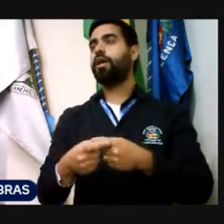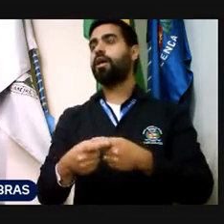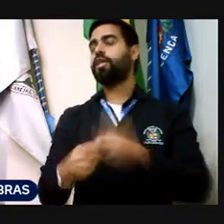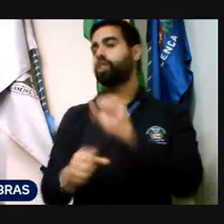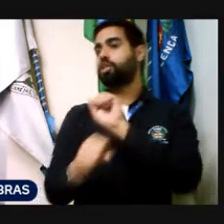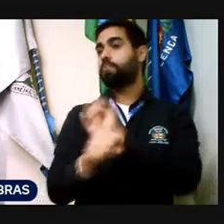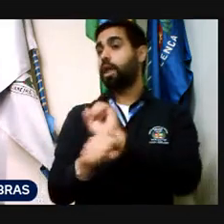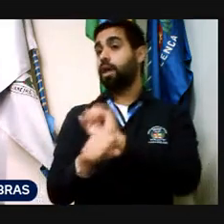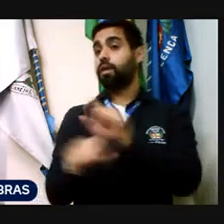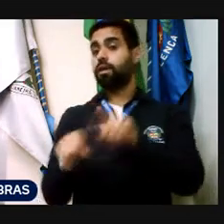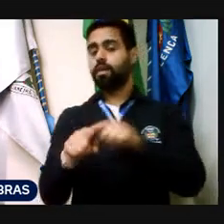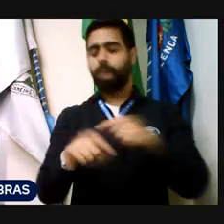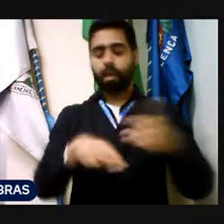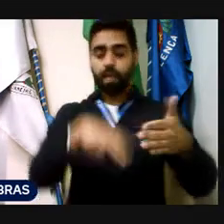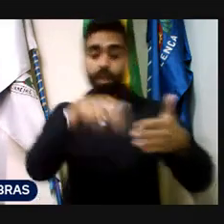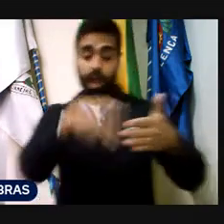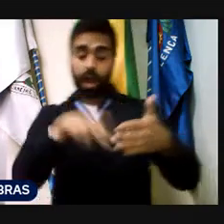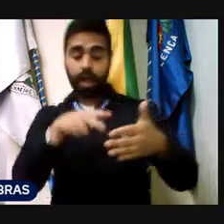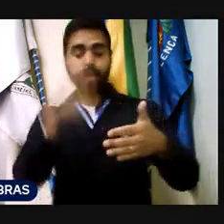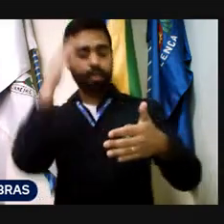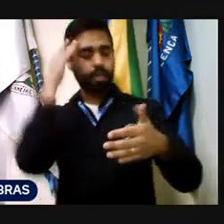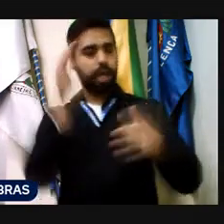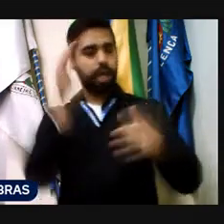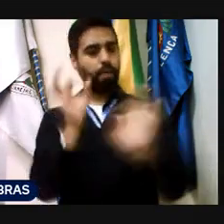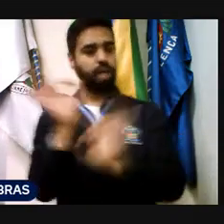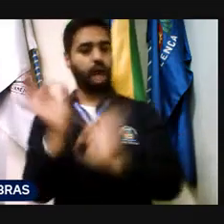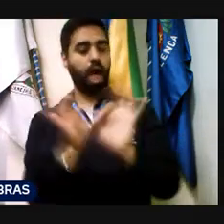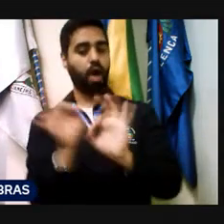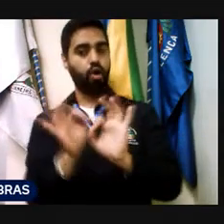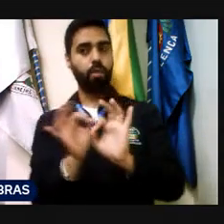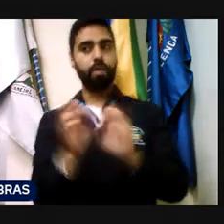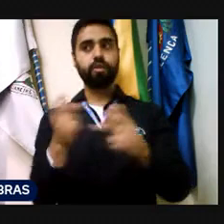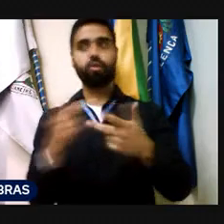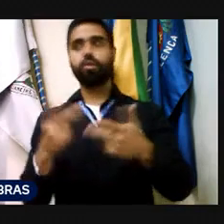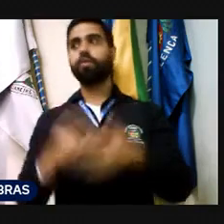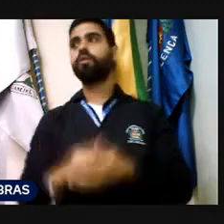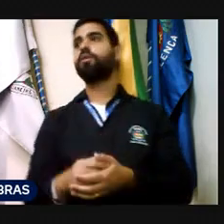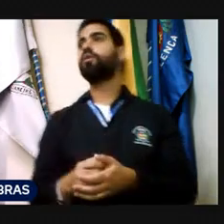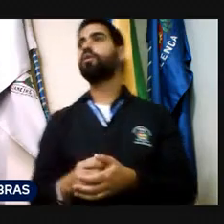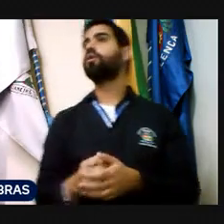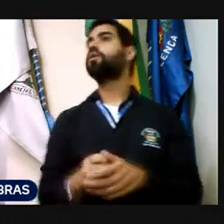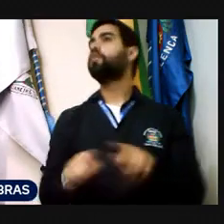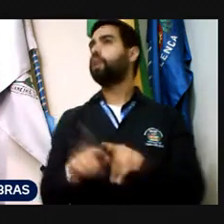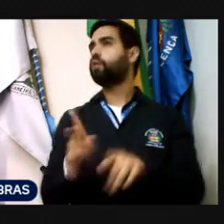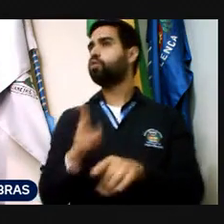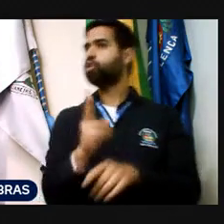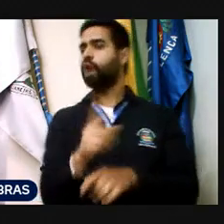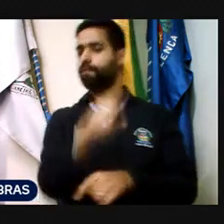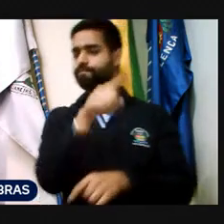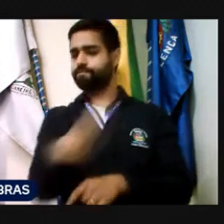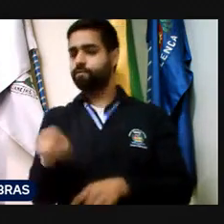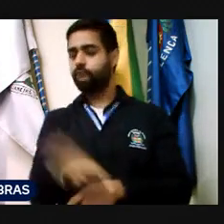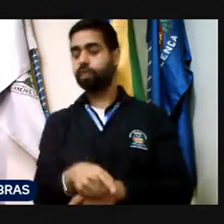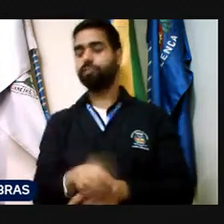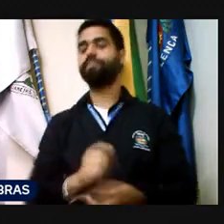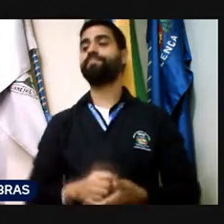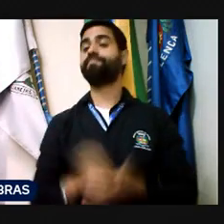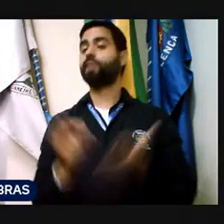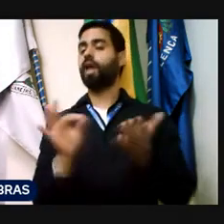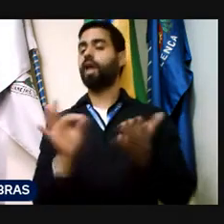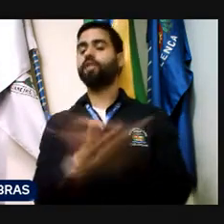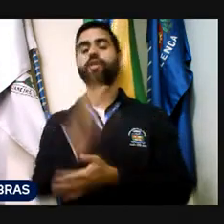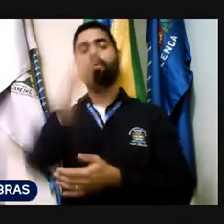de que, a partir de nova apreciação, as razões apresentadas possam ser acolhidas com a manutenção do presente veto. Valença, Luiz Fernando Furtado da